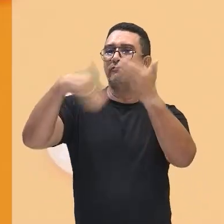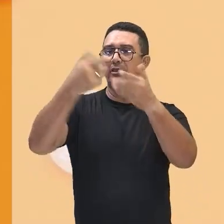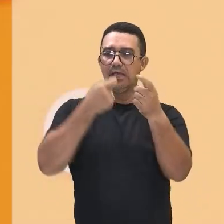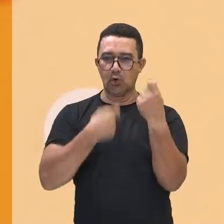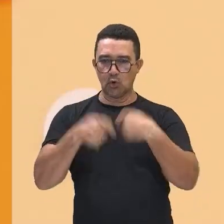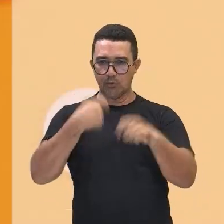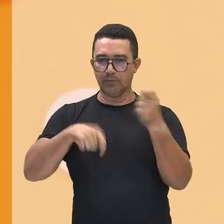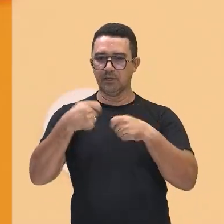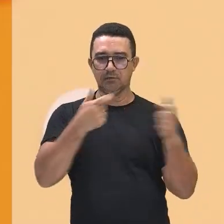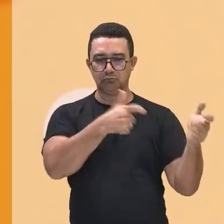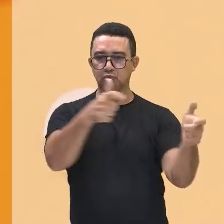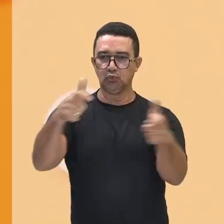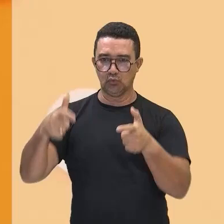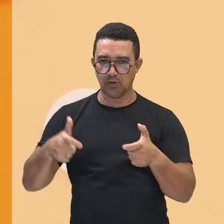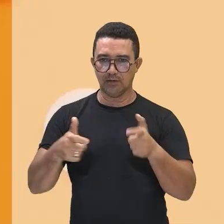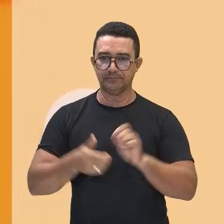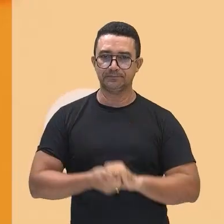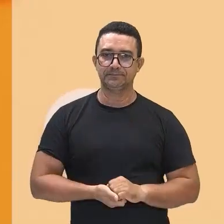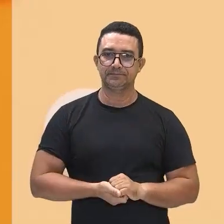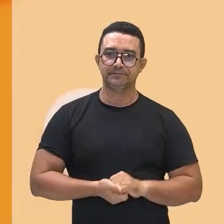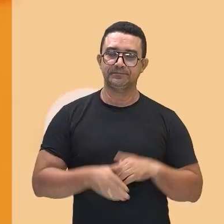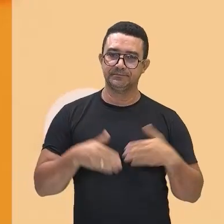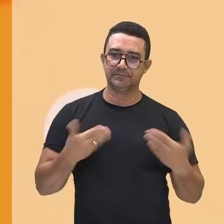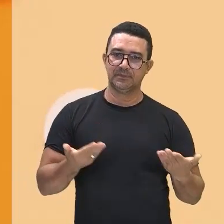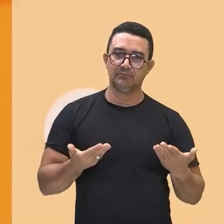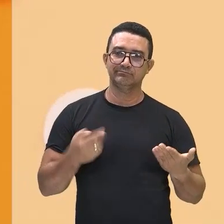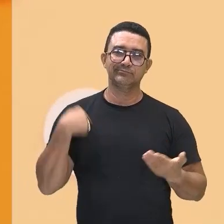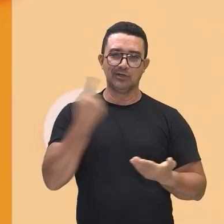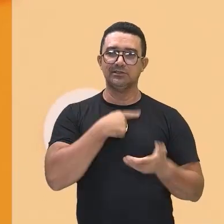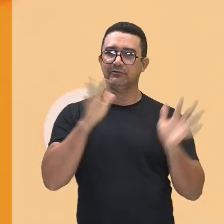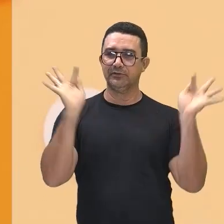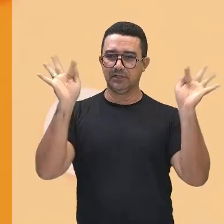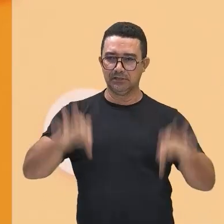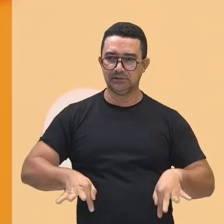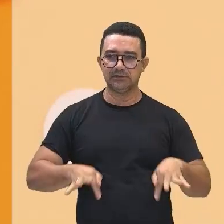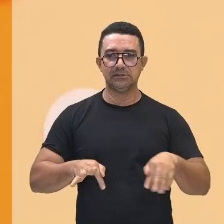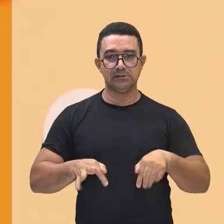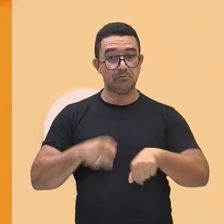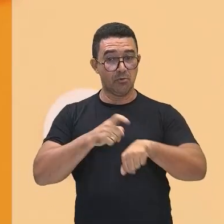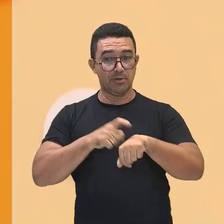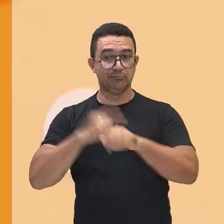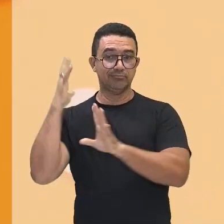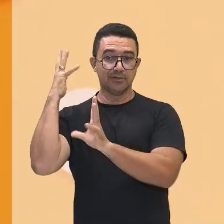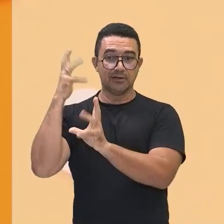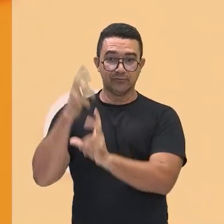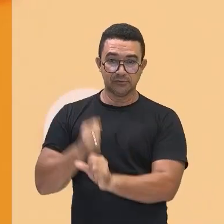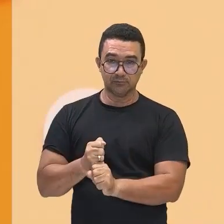local, ok, gente? E assim a gente finaliza esse momento da nossa revisão.